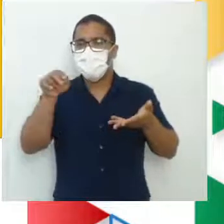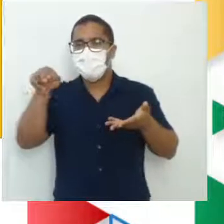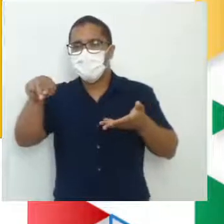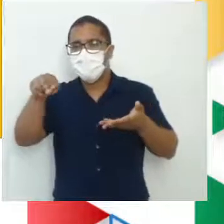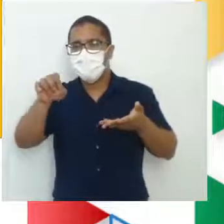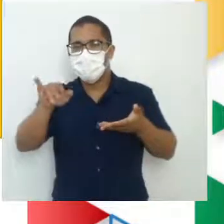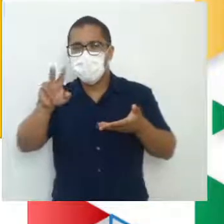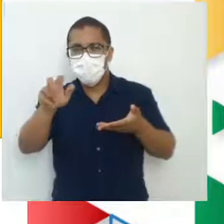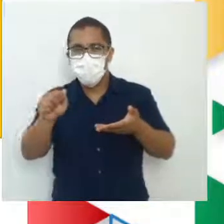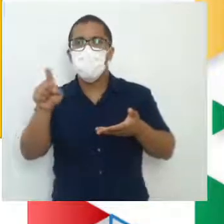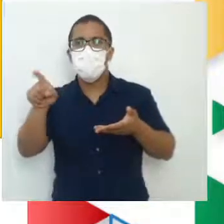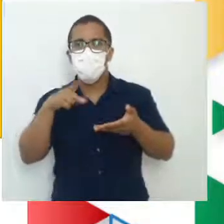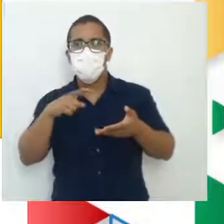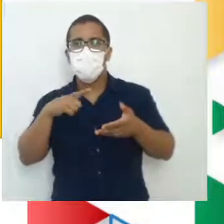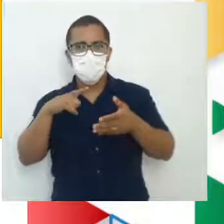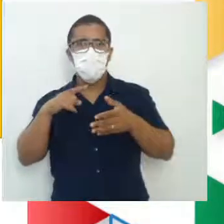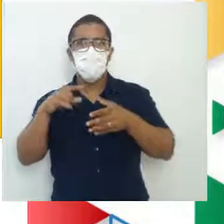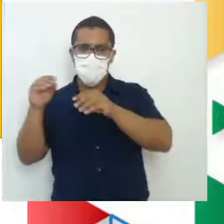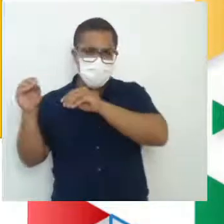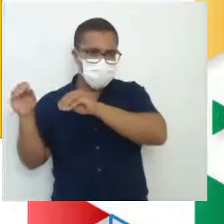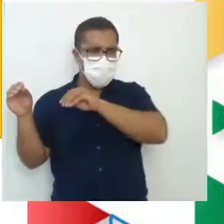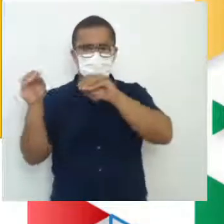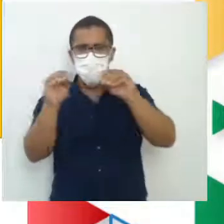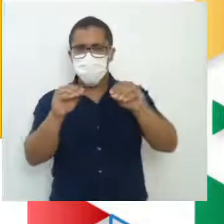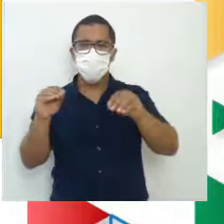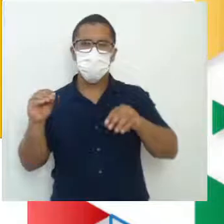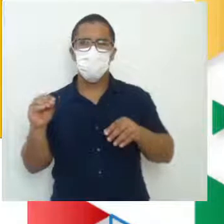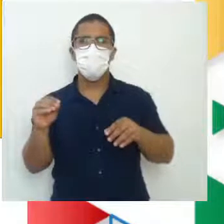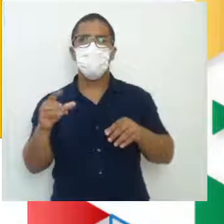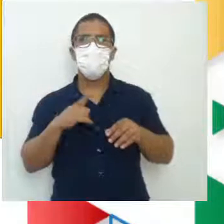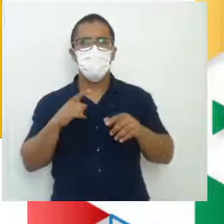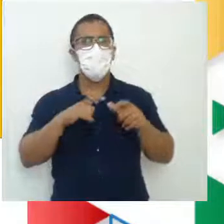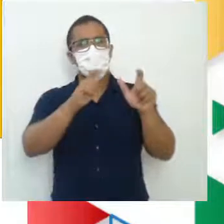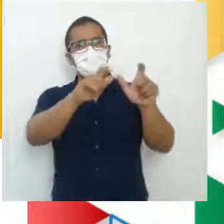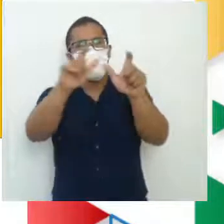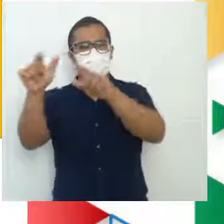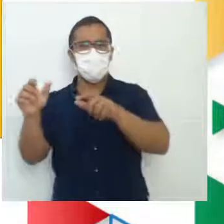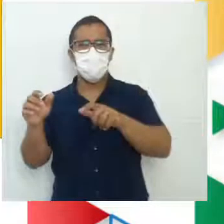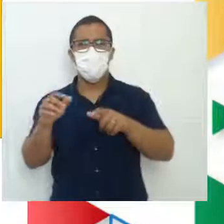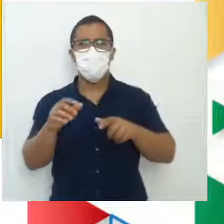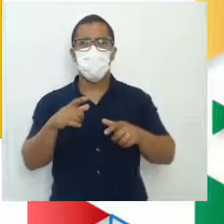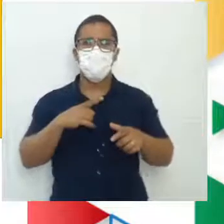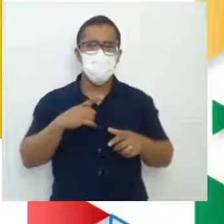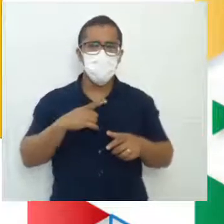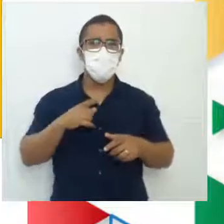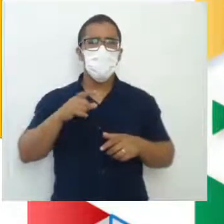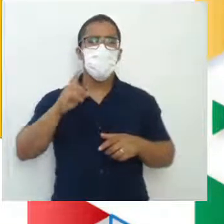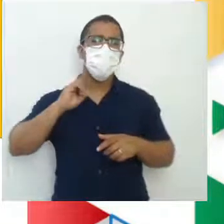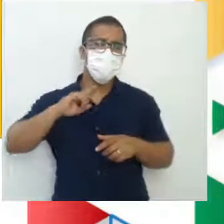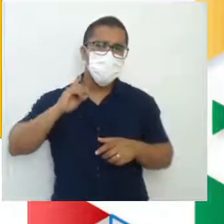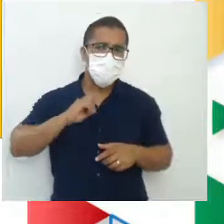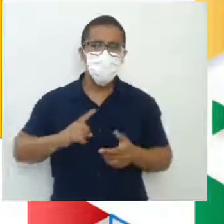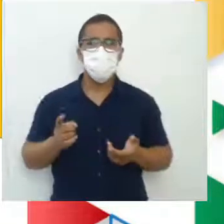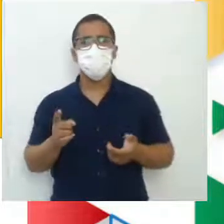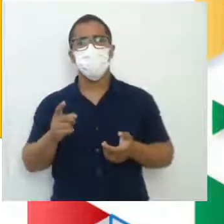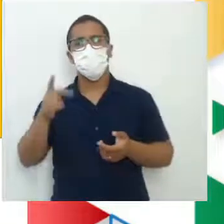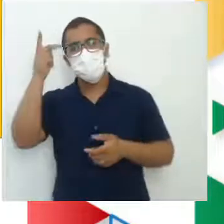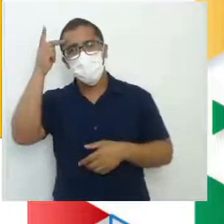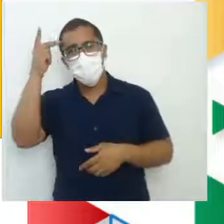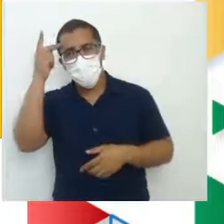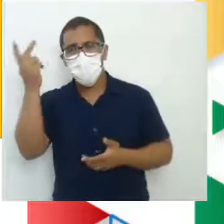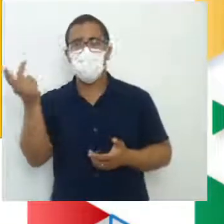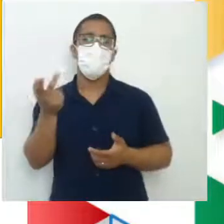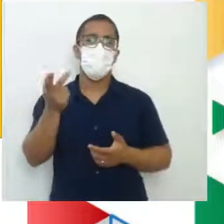Séries, a cidade, e fez uma verdadeira peregrinação por outros lugares, Uberlândia, Barretos,